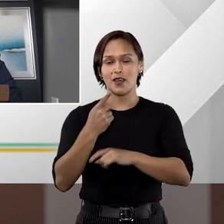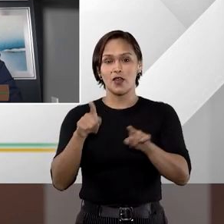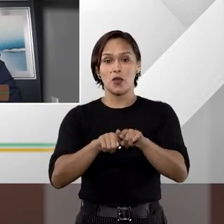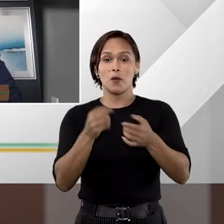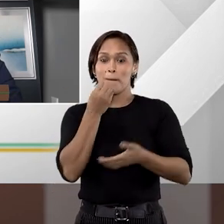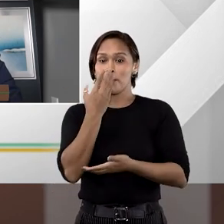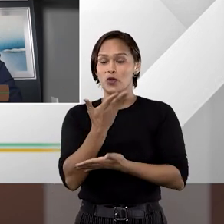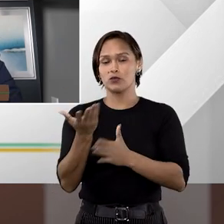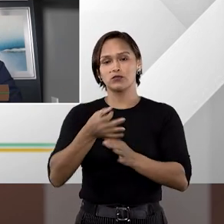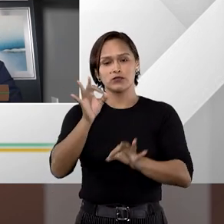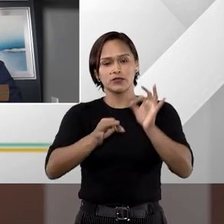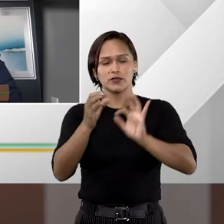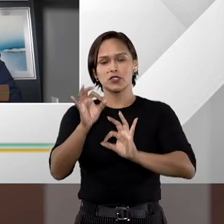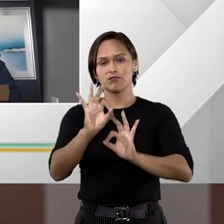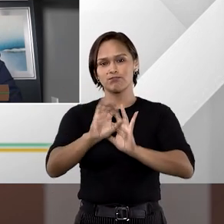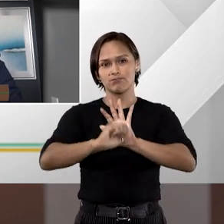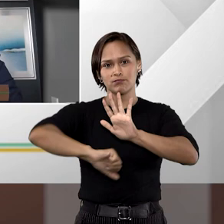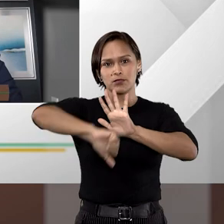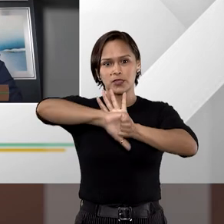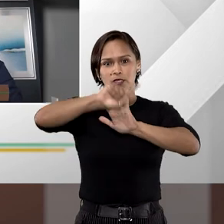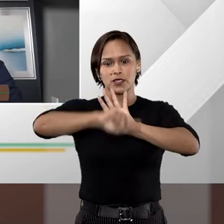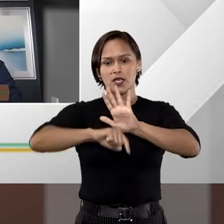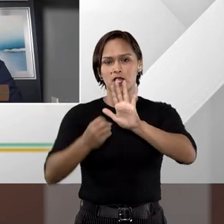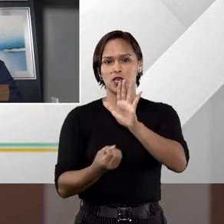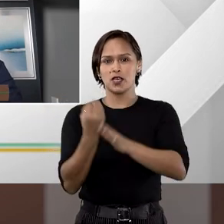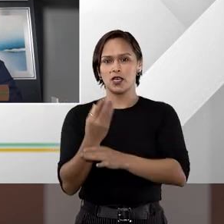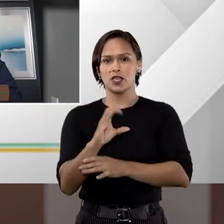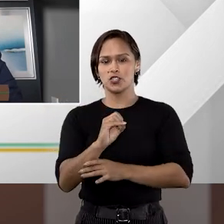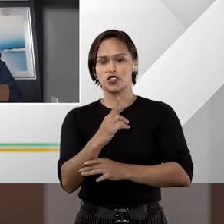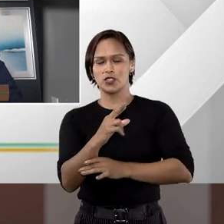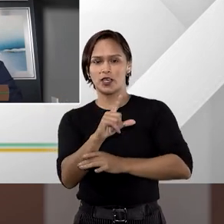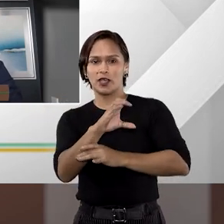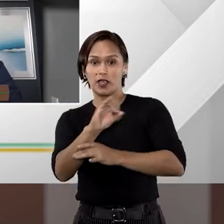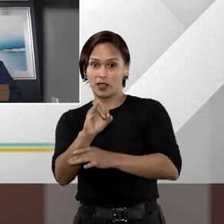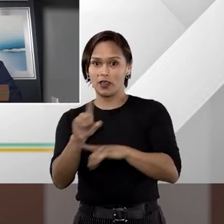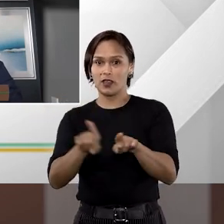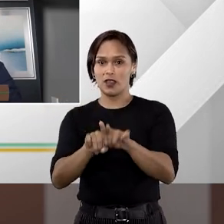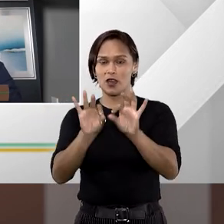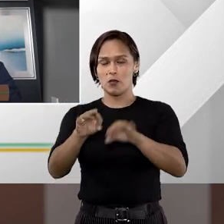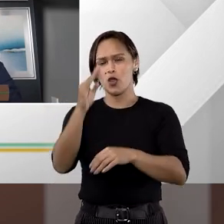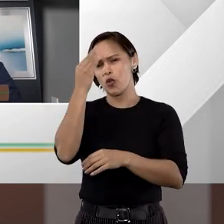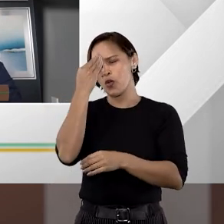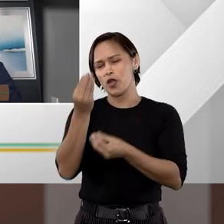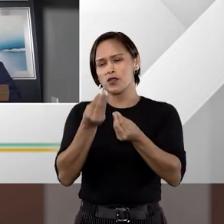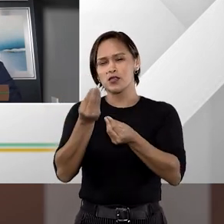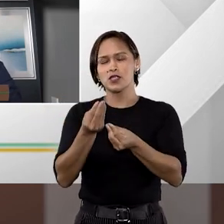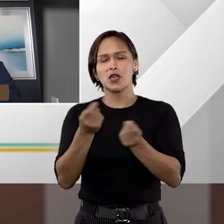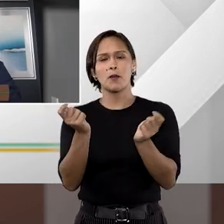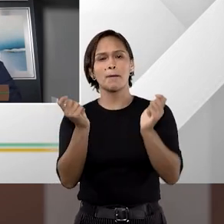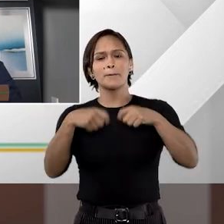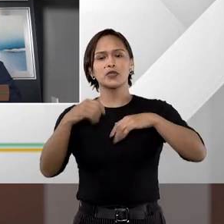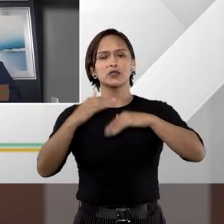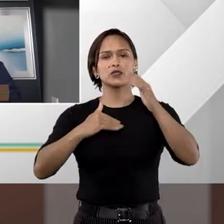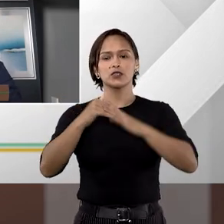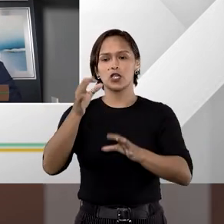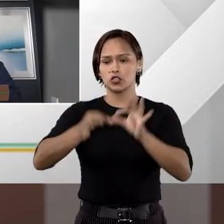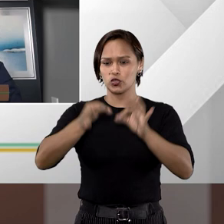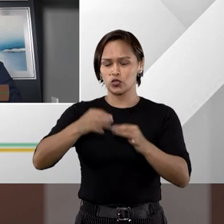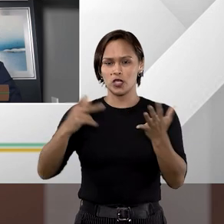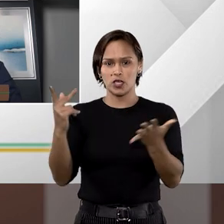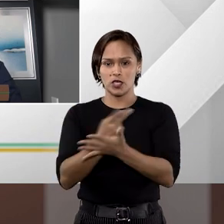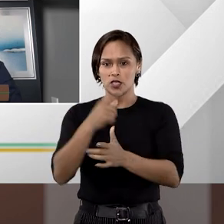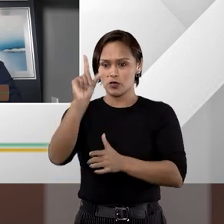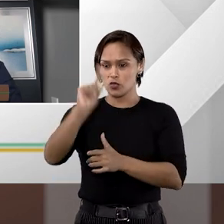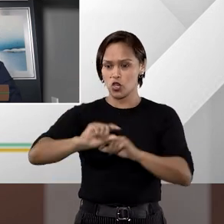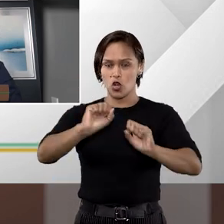ambos bom é o juizados especiais criminais ou na sigla jecrim como também são conhecidos tem competência para processar e julgar